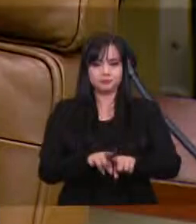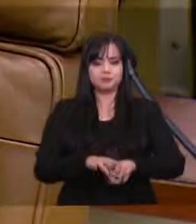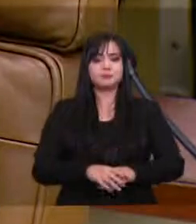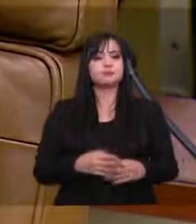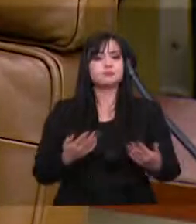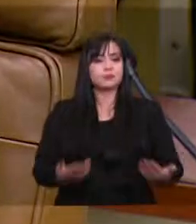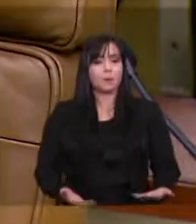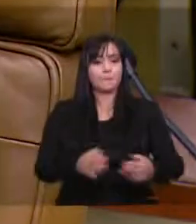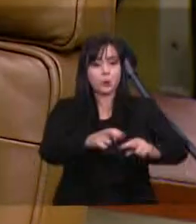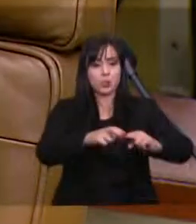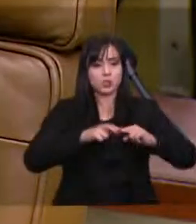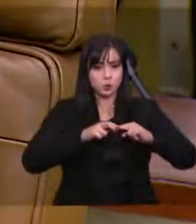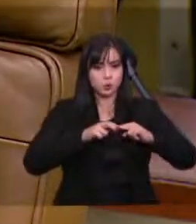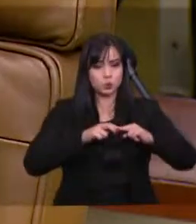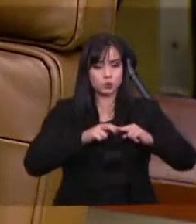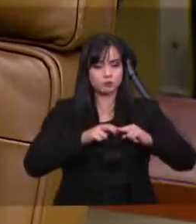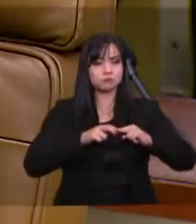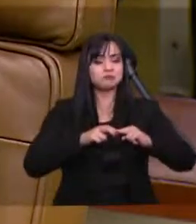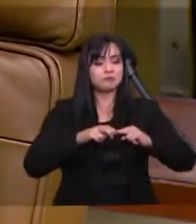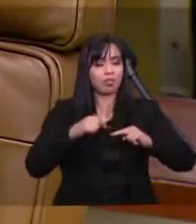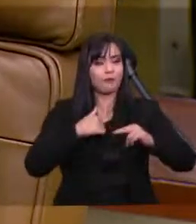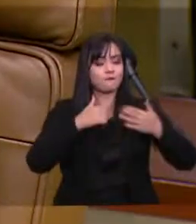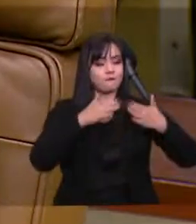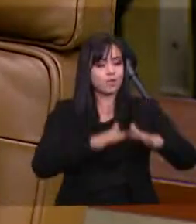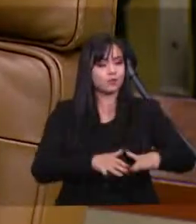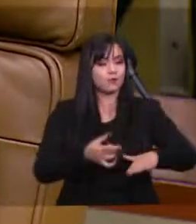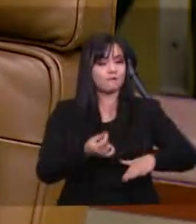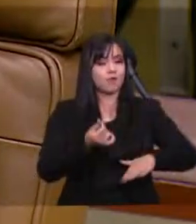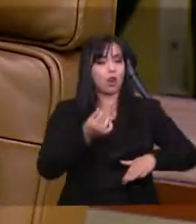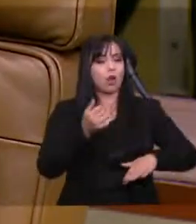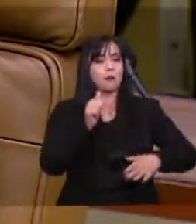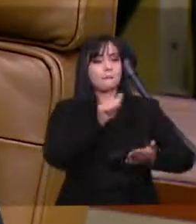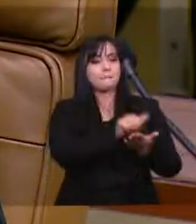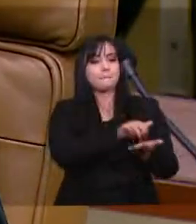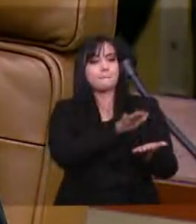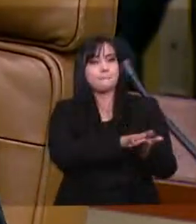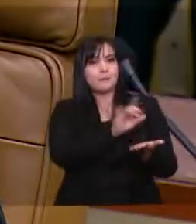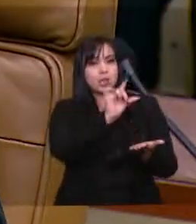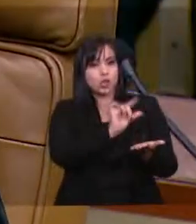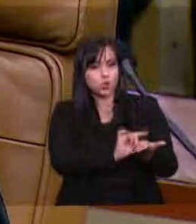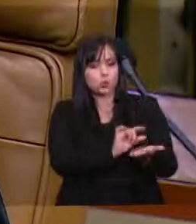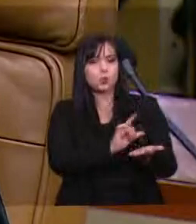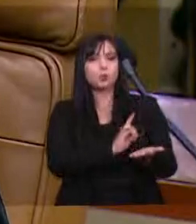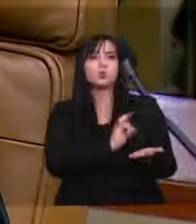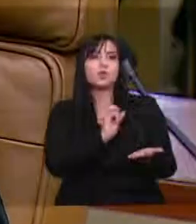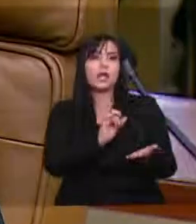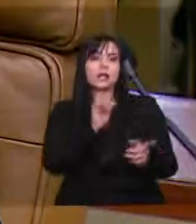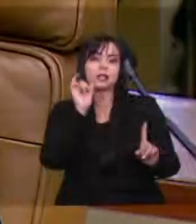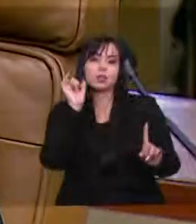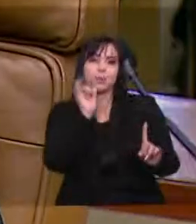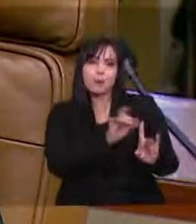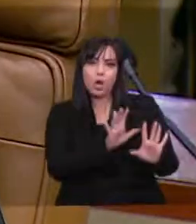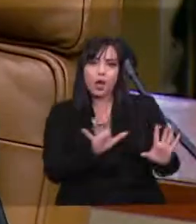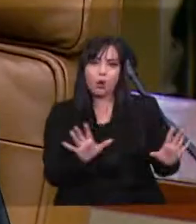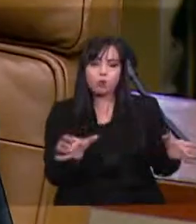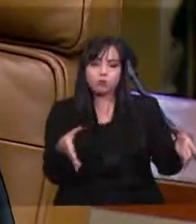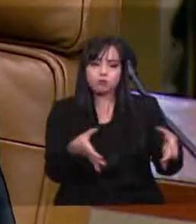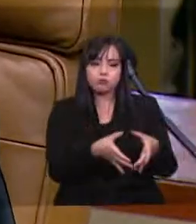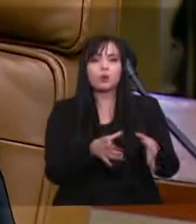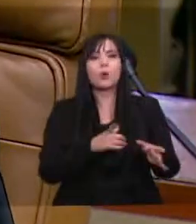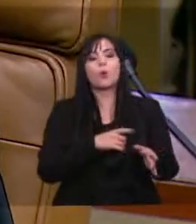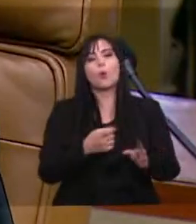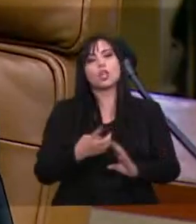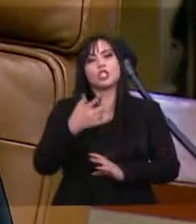Portal razão fixo como valor indenizatório mínimo a título de danos morais coletivos